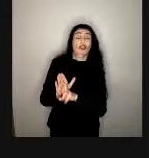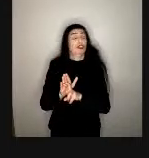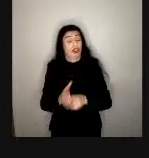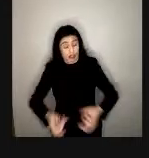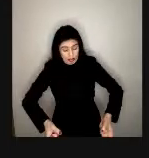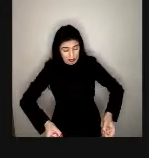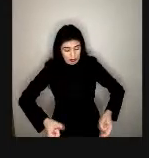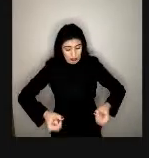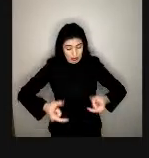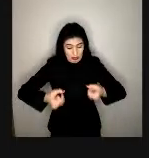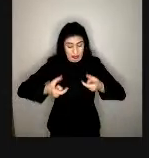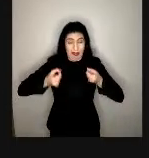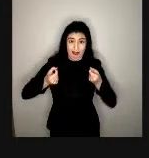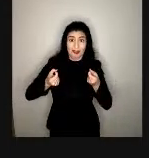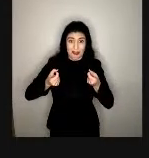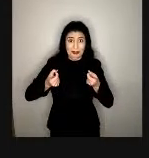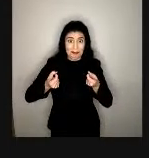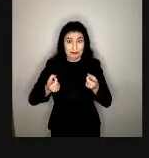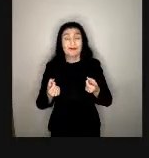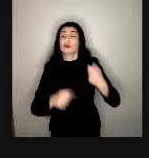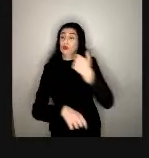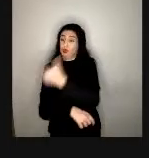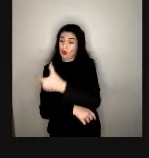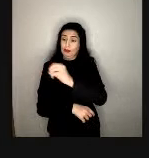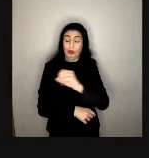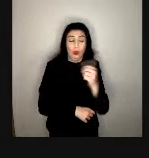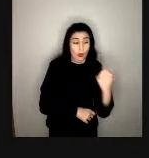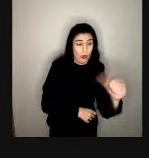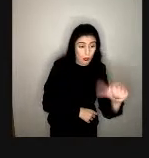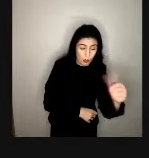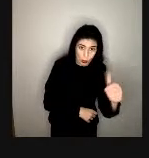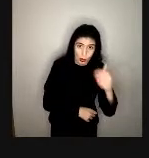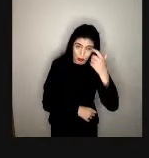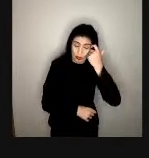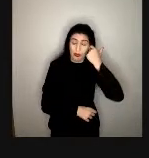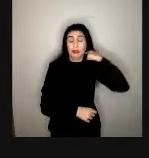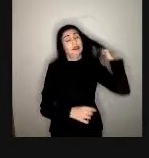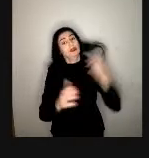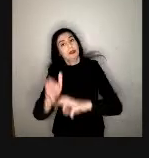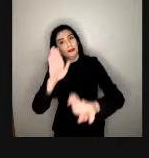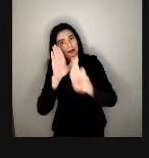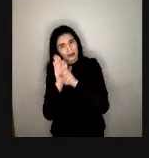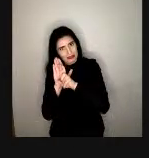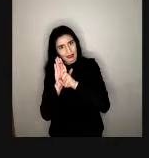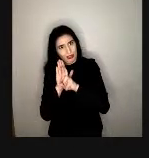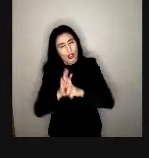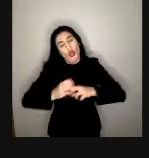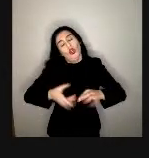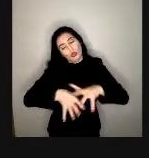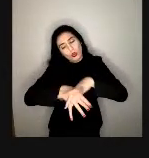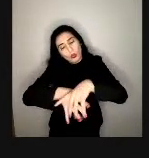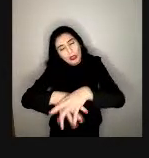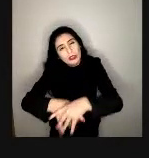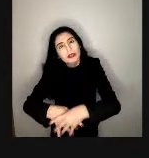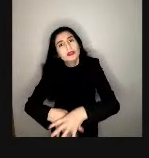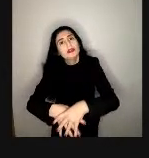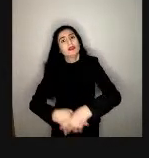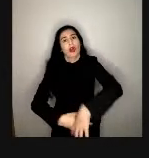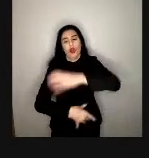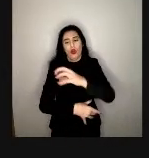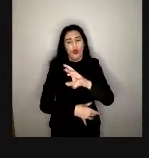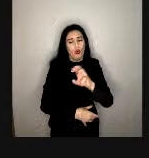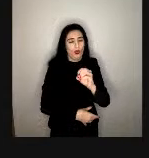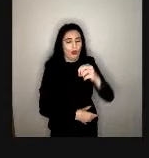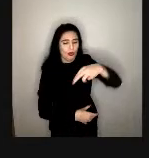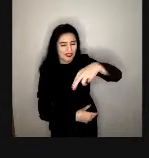para a ONU em 2011, para o encontro de doenças crônicas não transmissíveis, né, encontro mundial.